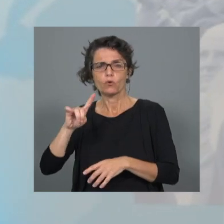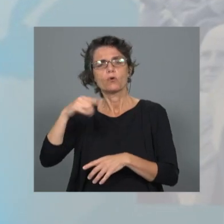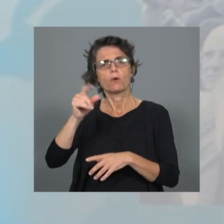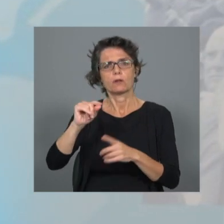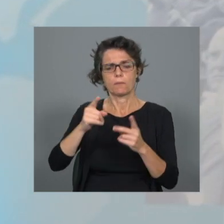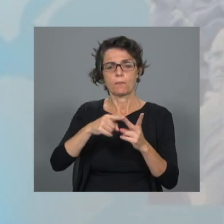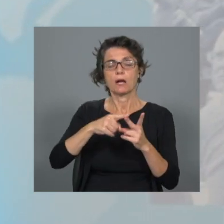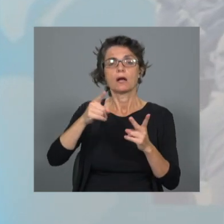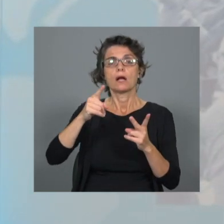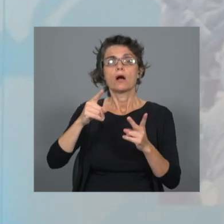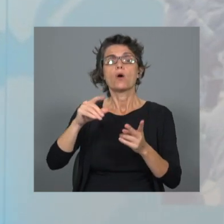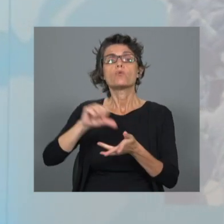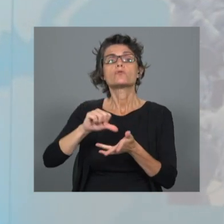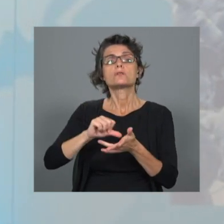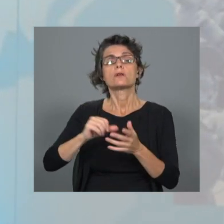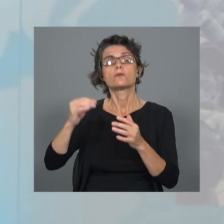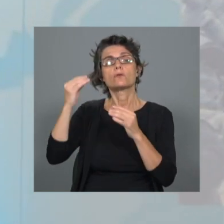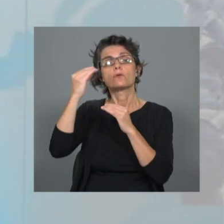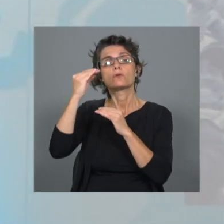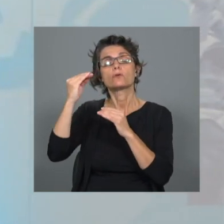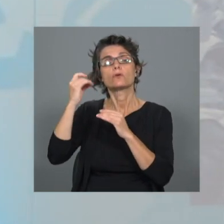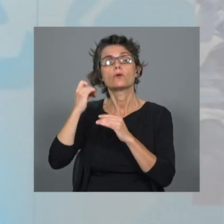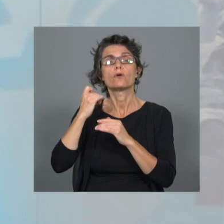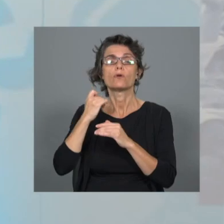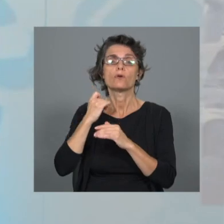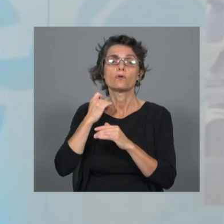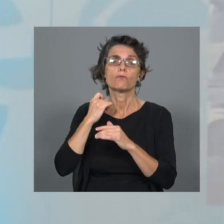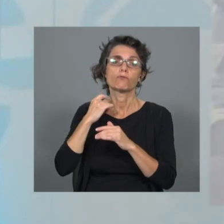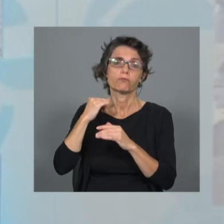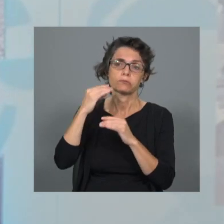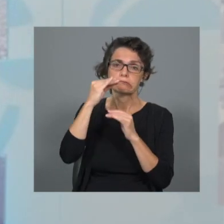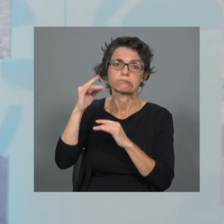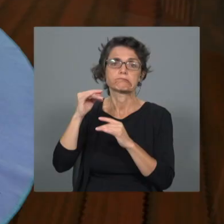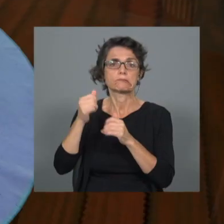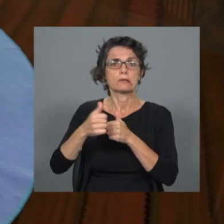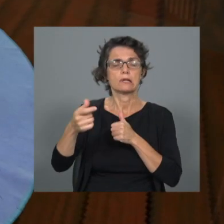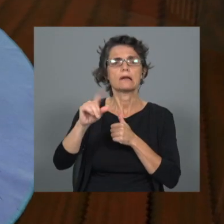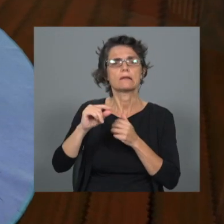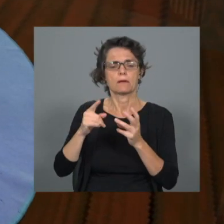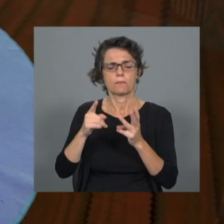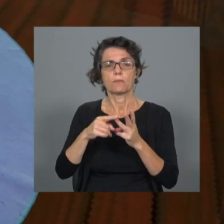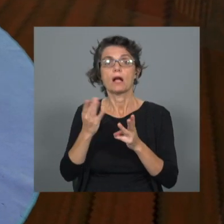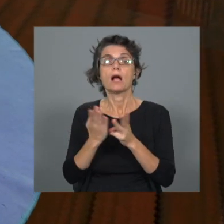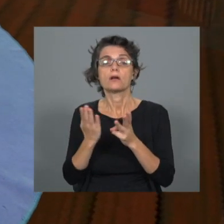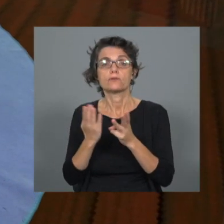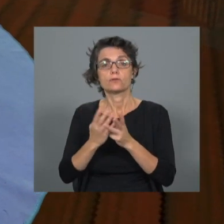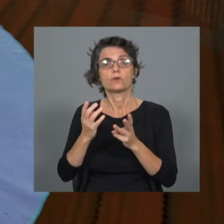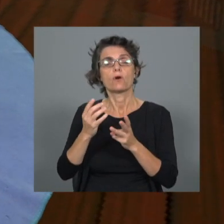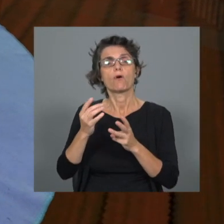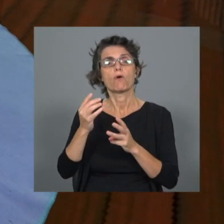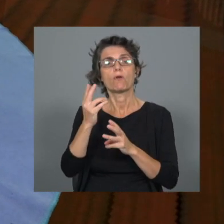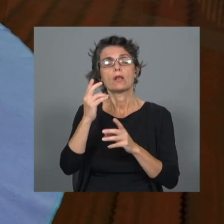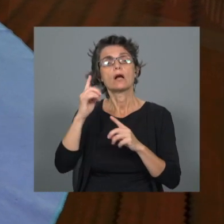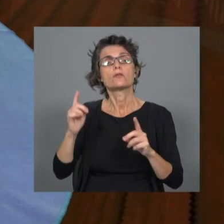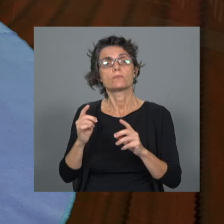leigos, o Centro de Formação à Distância e a Escola Diocesana de Música Sacra. Na verdade são 5. São mais ainda.